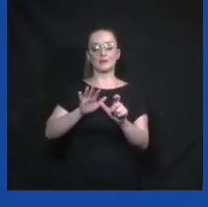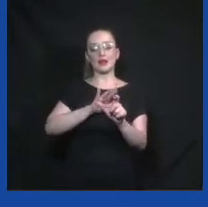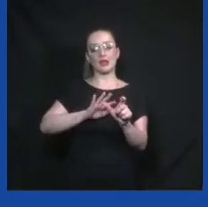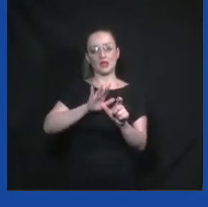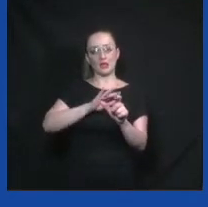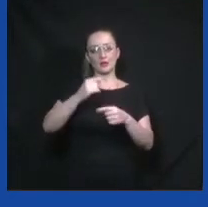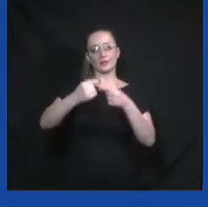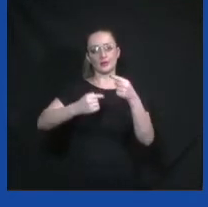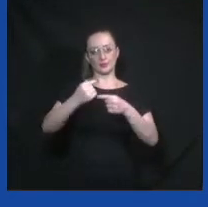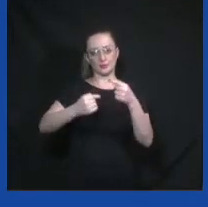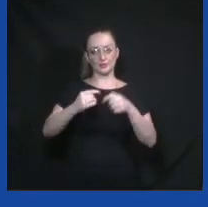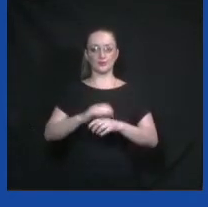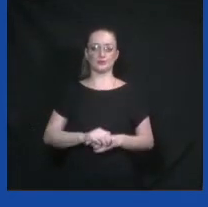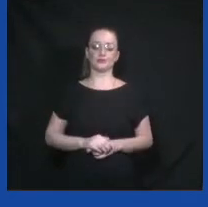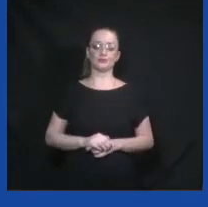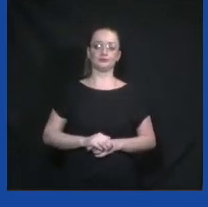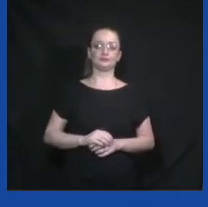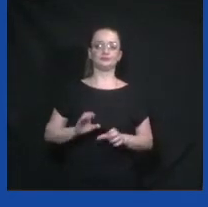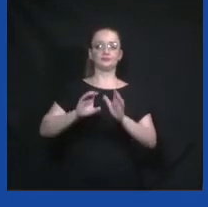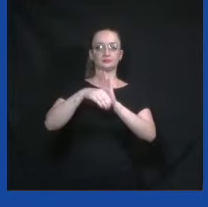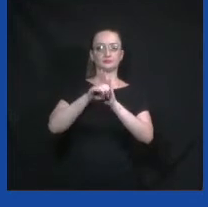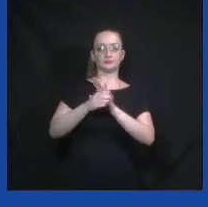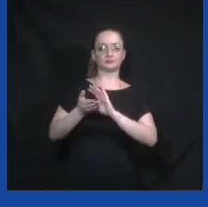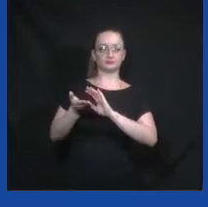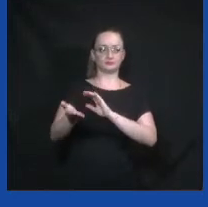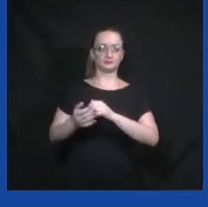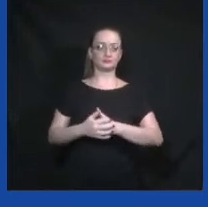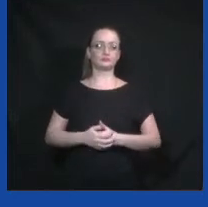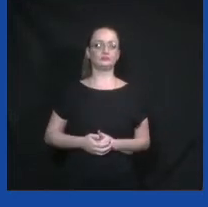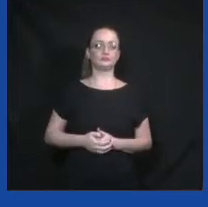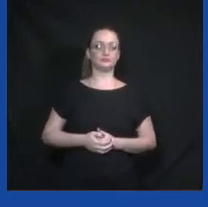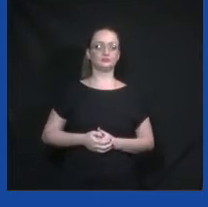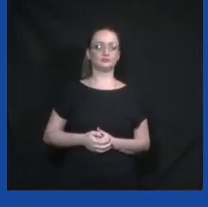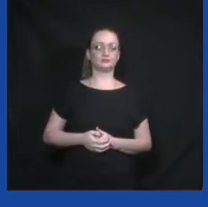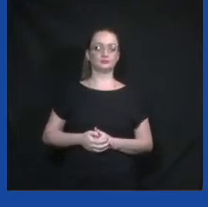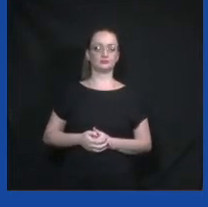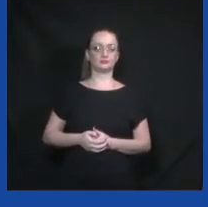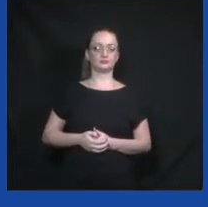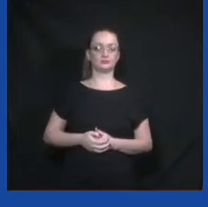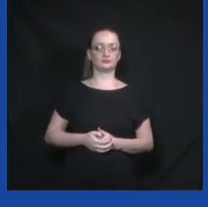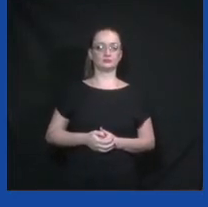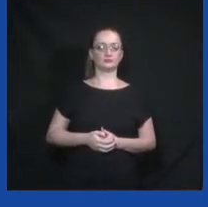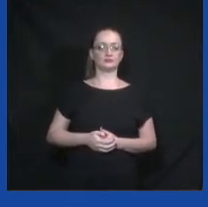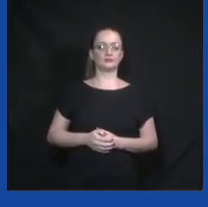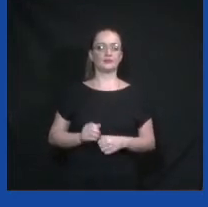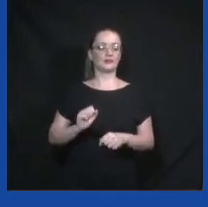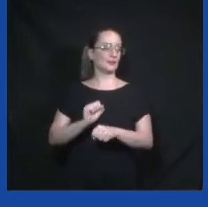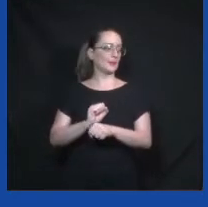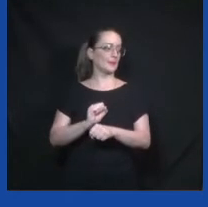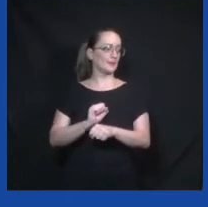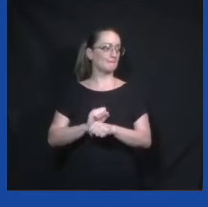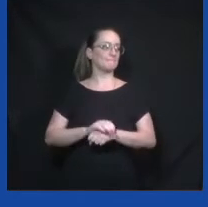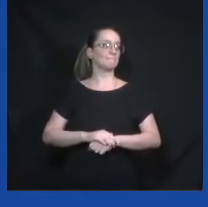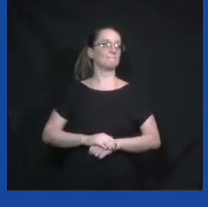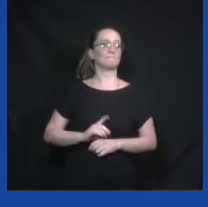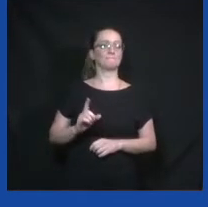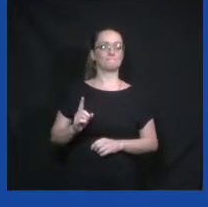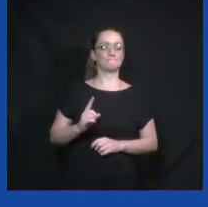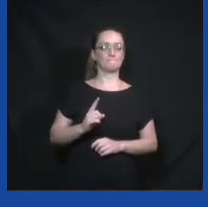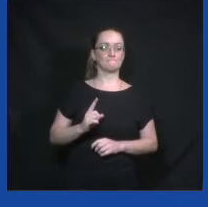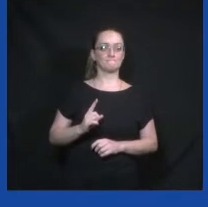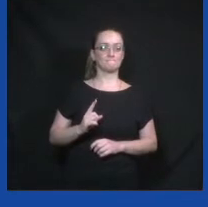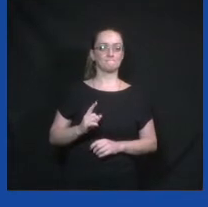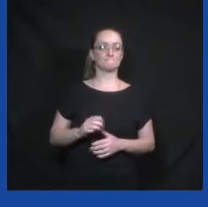Tem um conceito disso, né? Ah, o Alexandre já está aqui com a gente, daqui a pouquinho ele vai entrar.